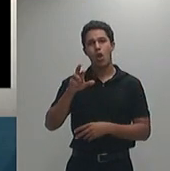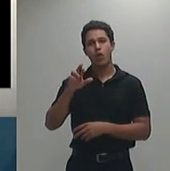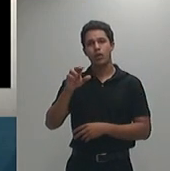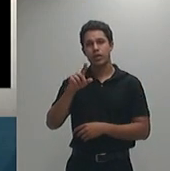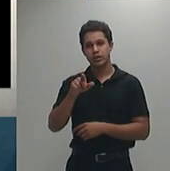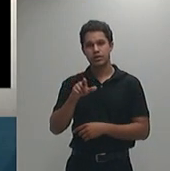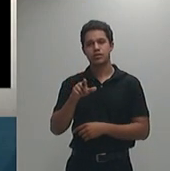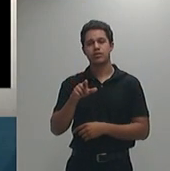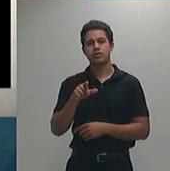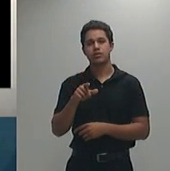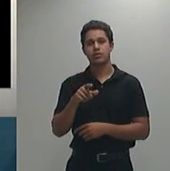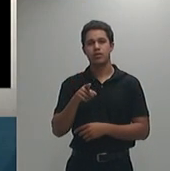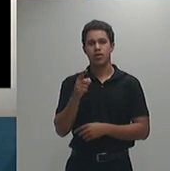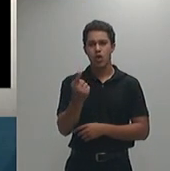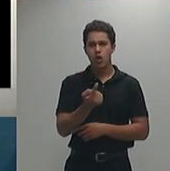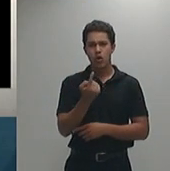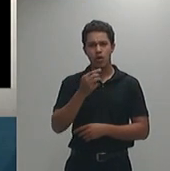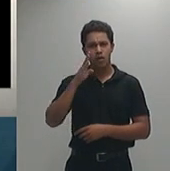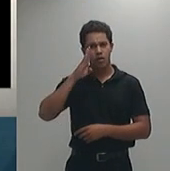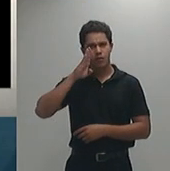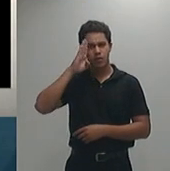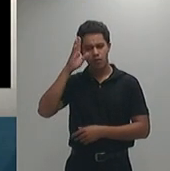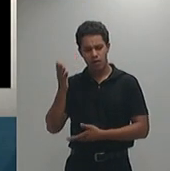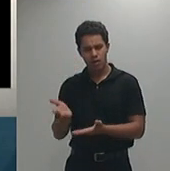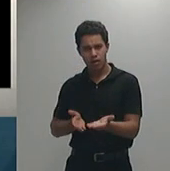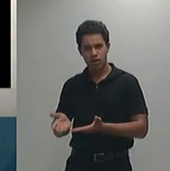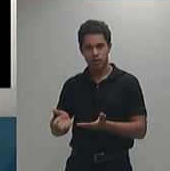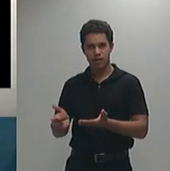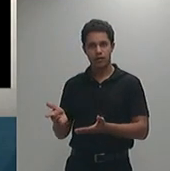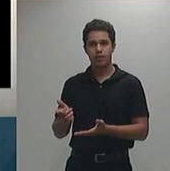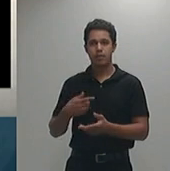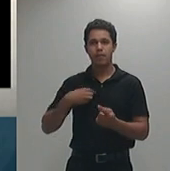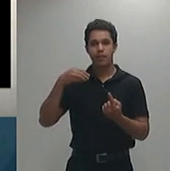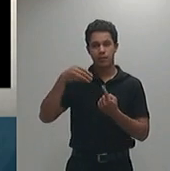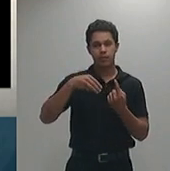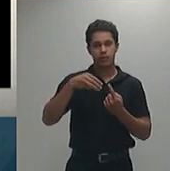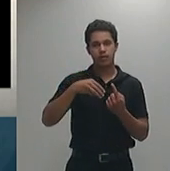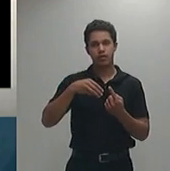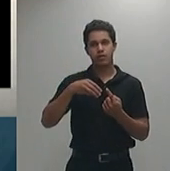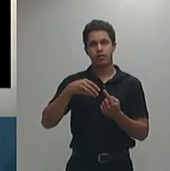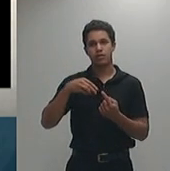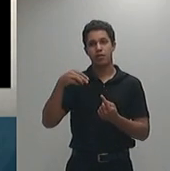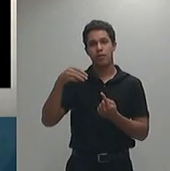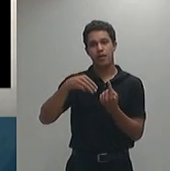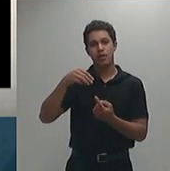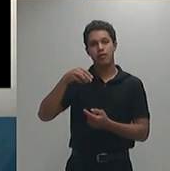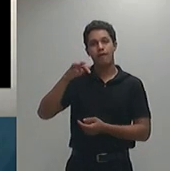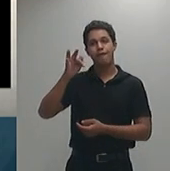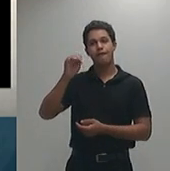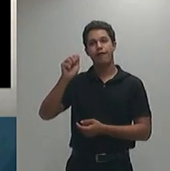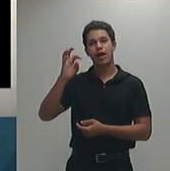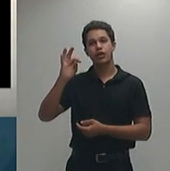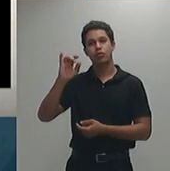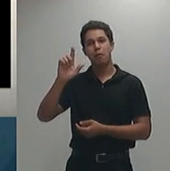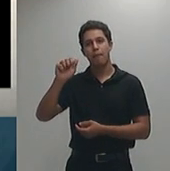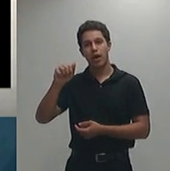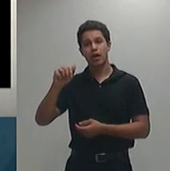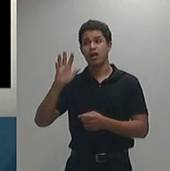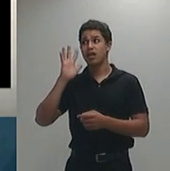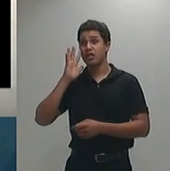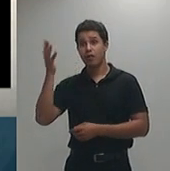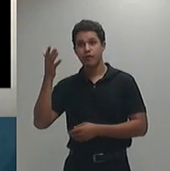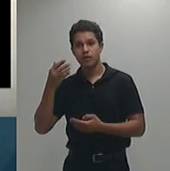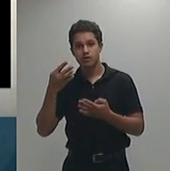uma das figuras tratadas pelo Ministro Ruy Rosado de Aguiar ministra Fátima Nancy andrighi que talvez tenha presenciado esse julgamento